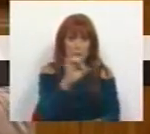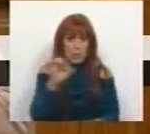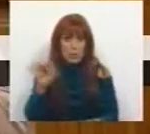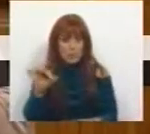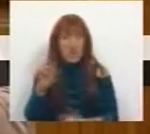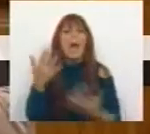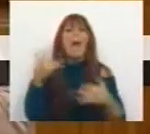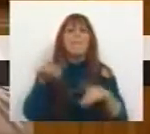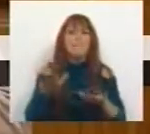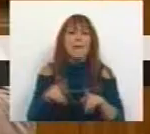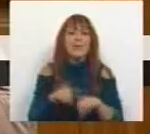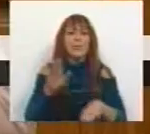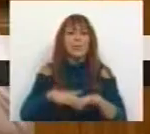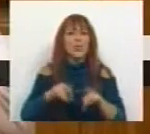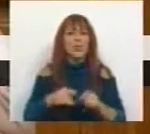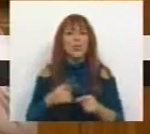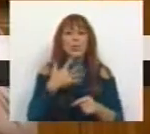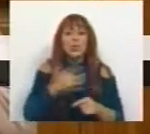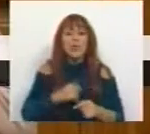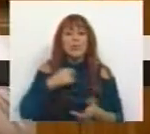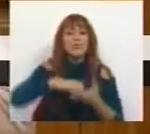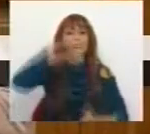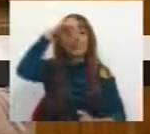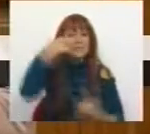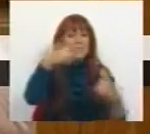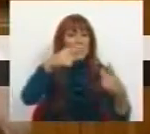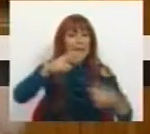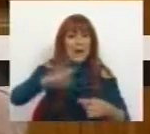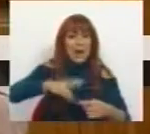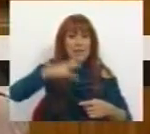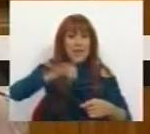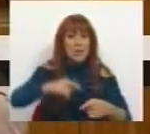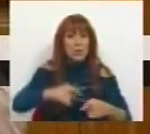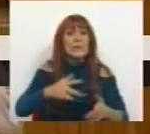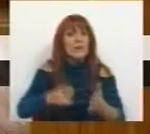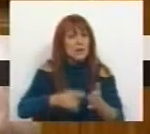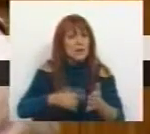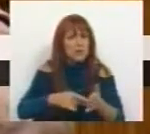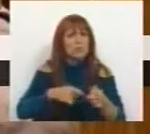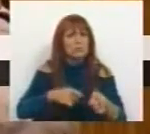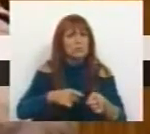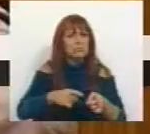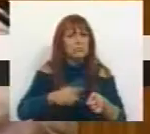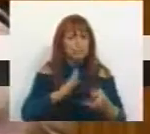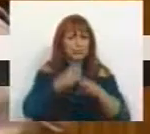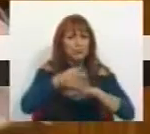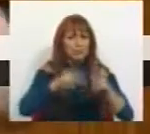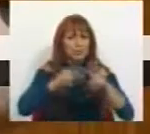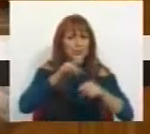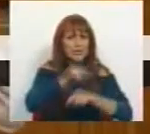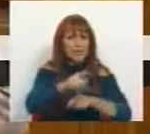488, mas em relação ao total dos edifícios que contêm amianto que necessitem de uma